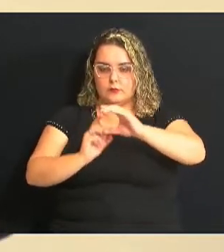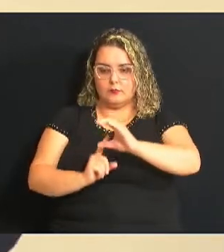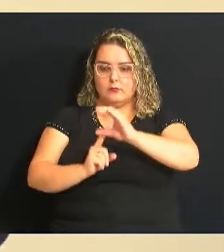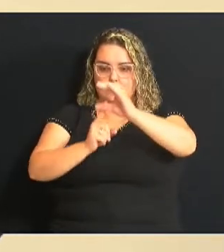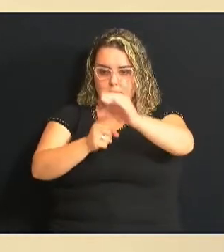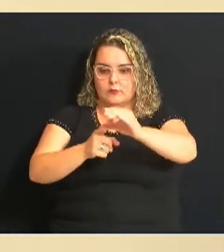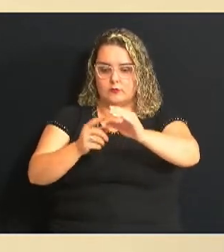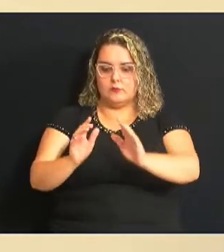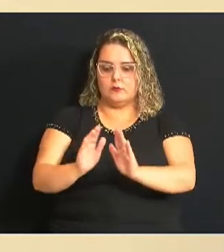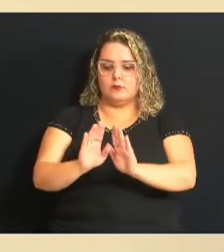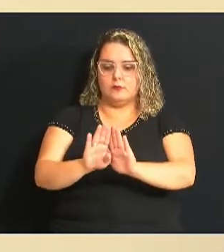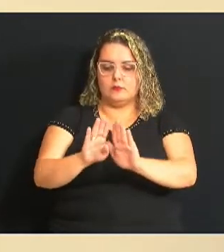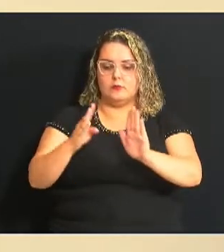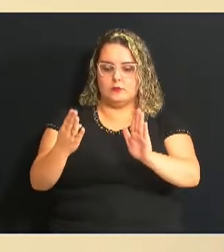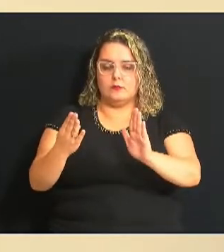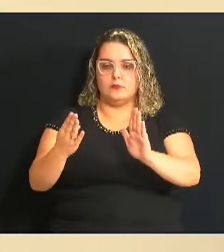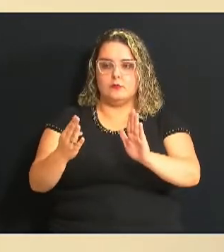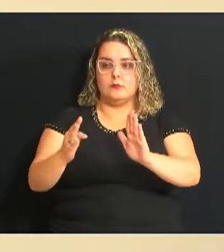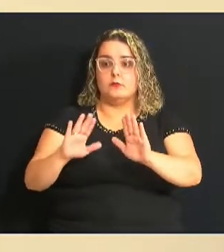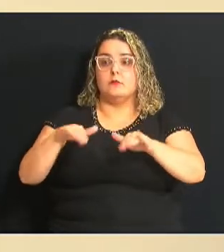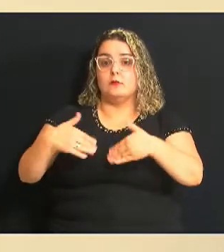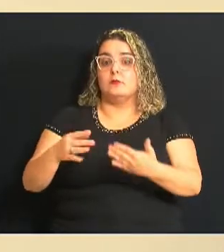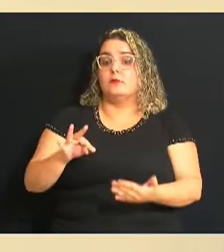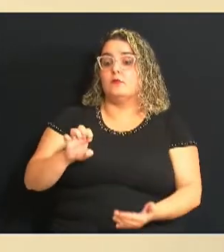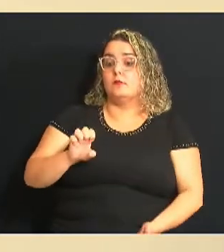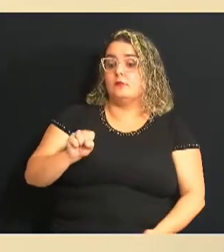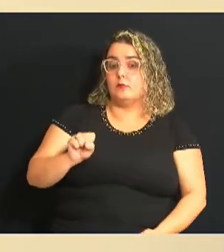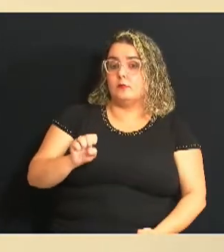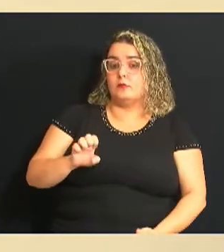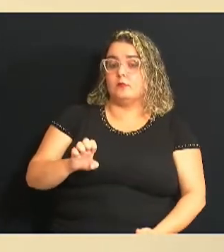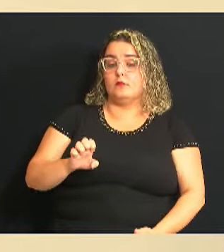pretendia defender. E Lutero fez isso.